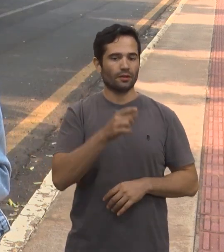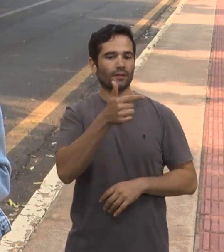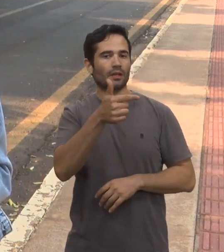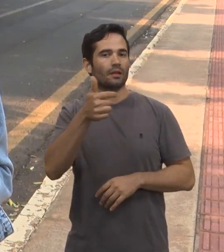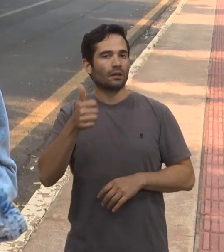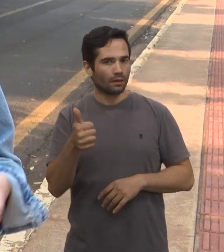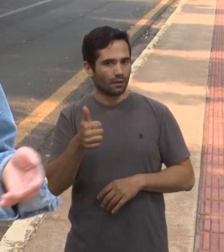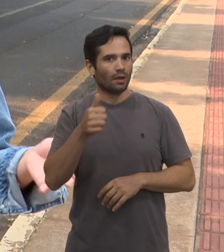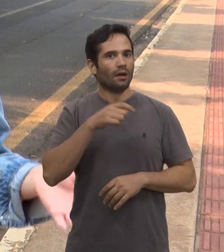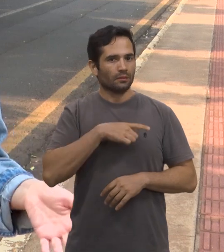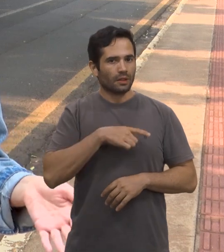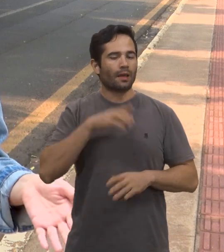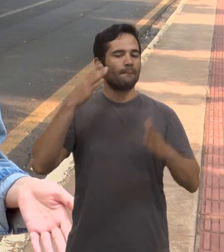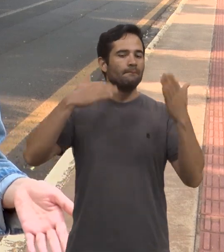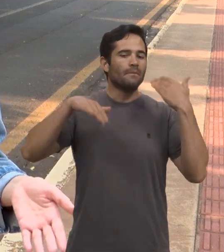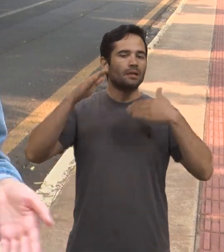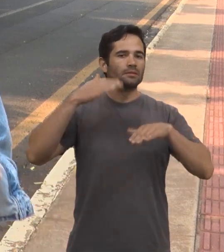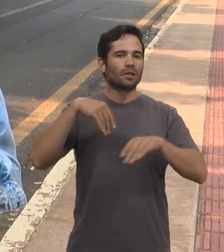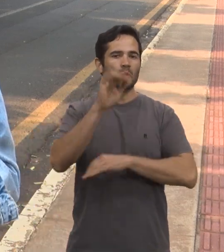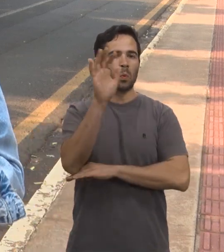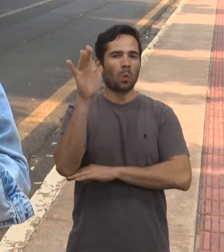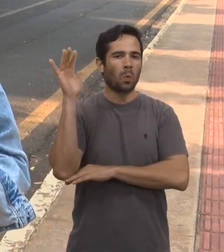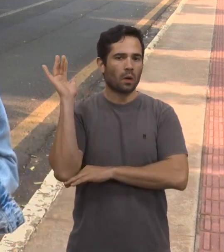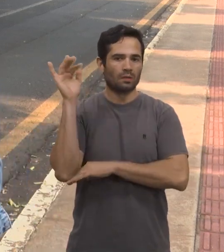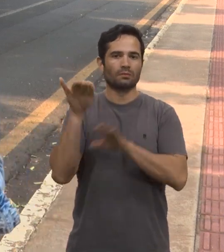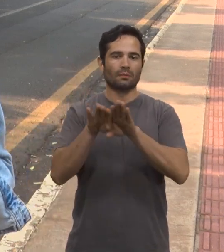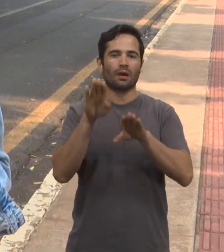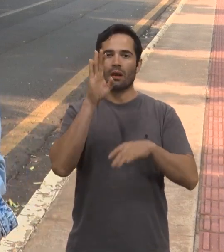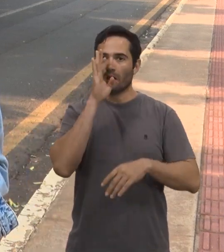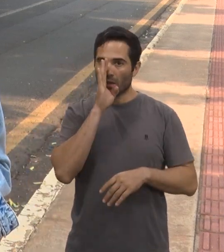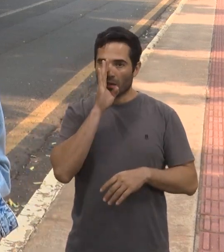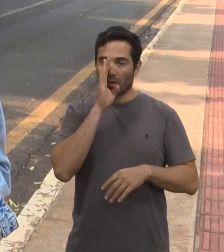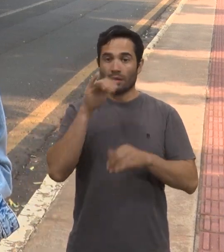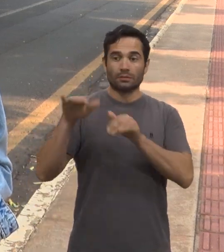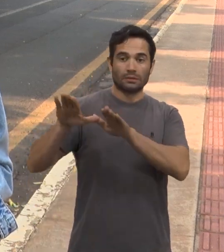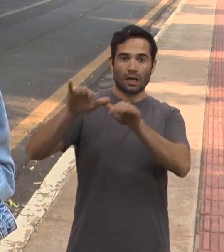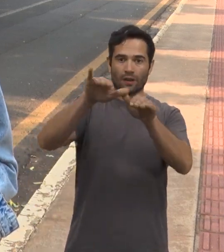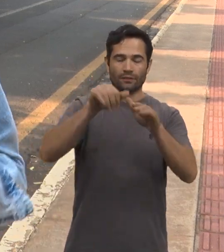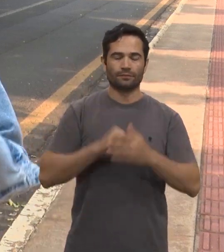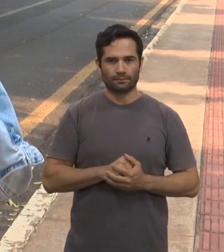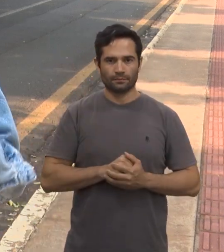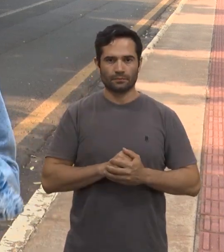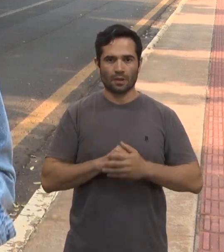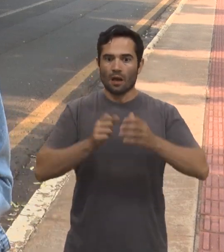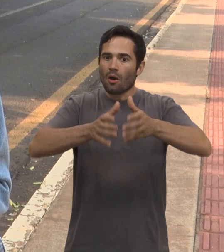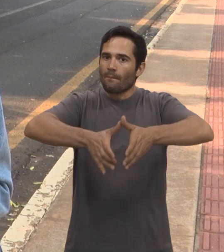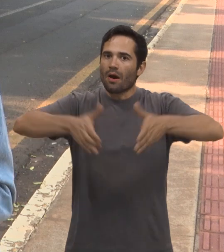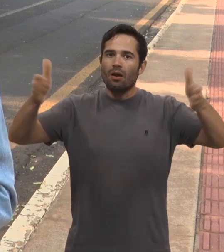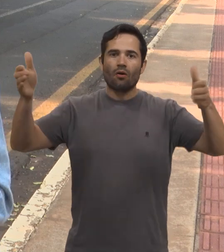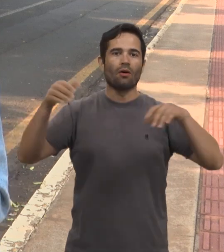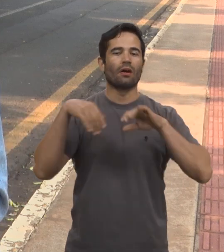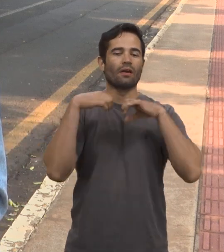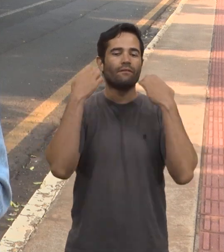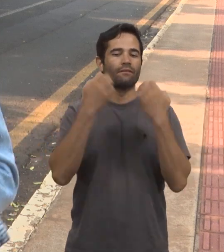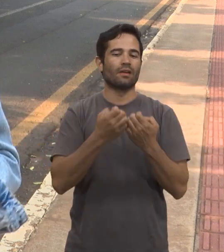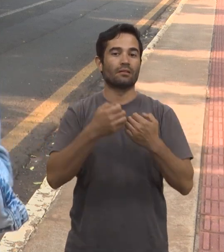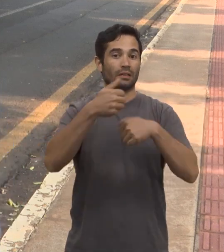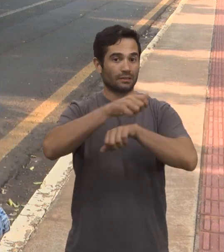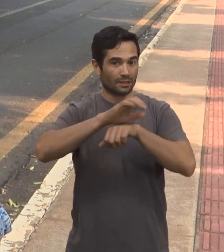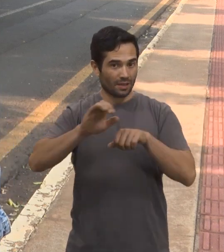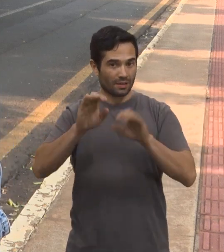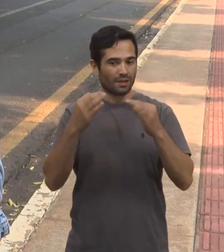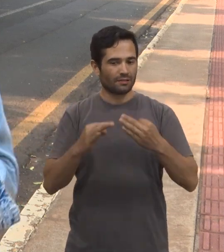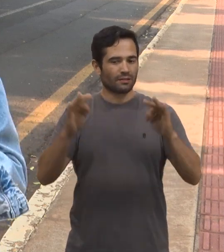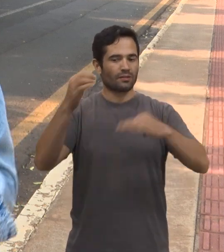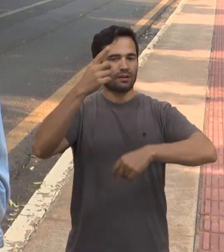dia 21 com a trilha botânica e trilha para observação de aves e o maior evento de Ciência